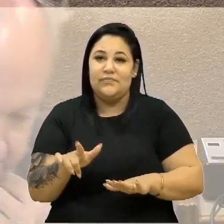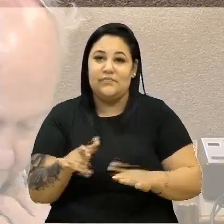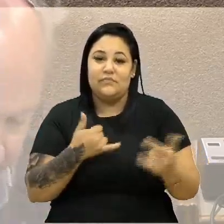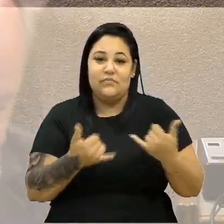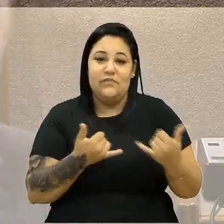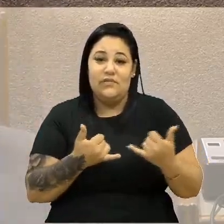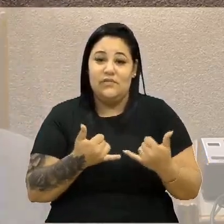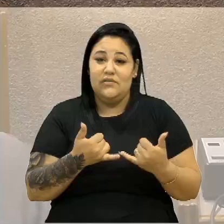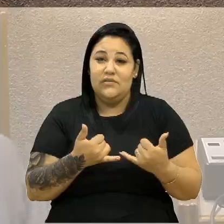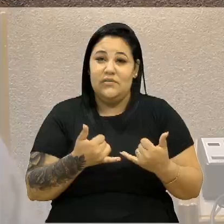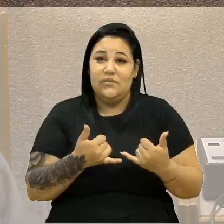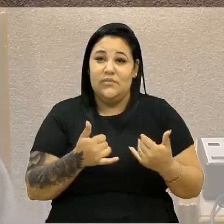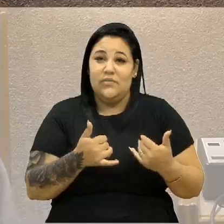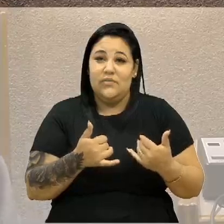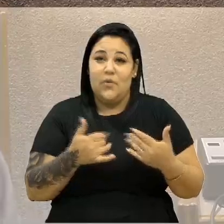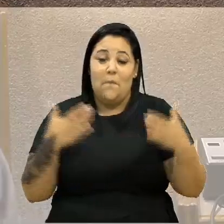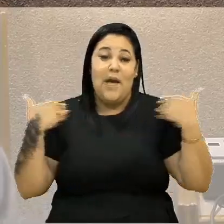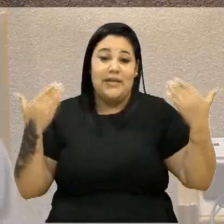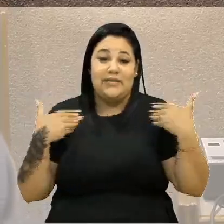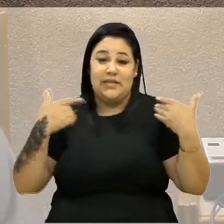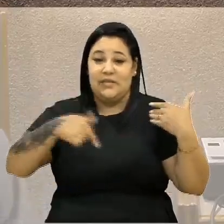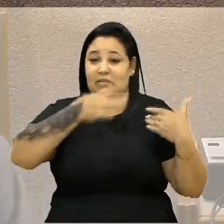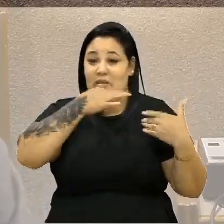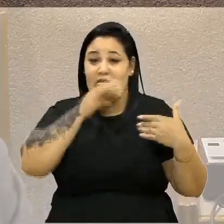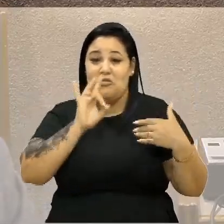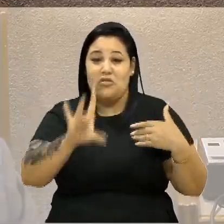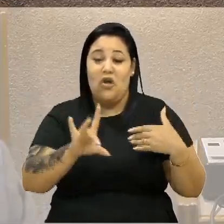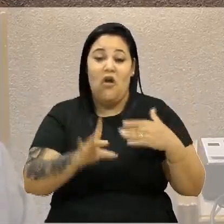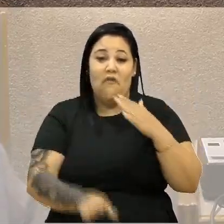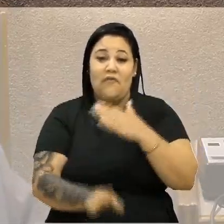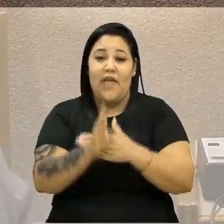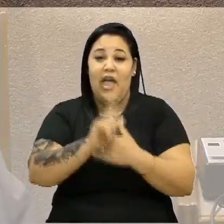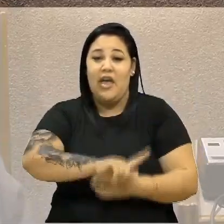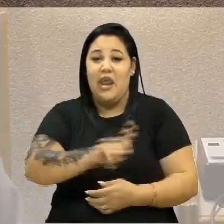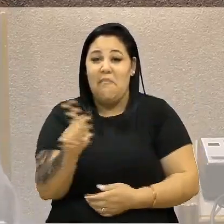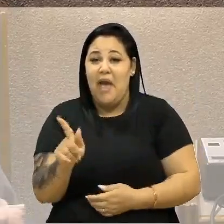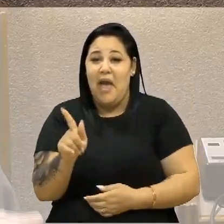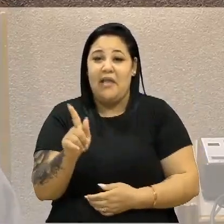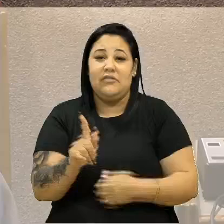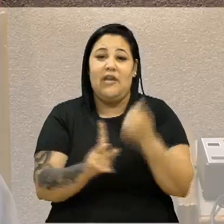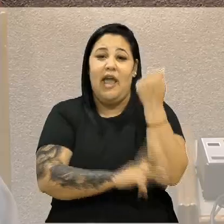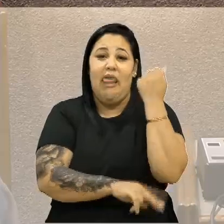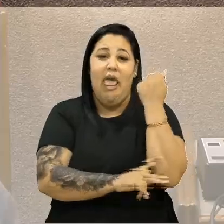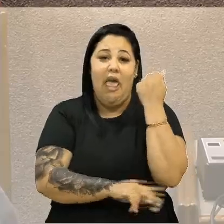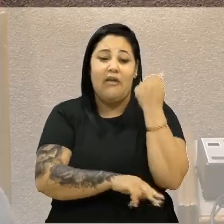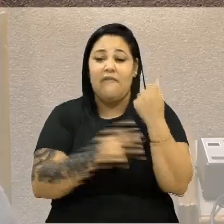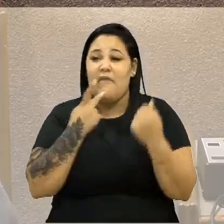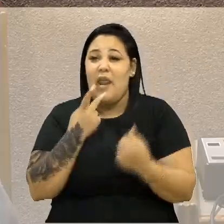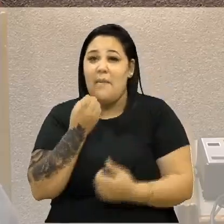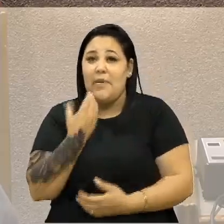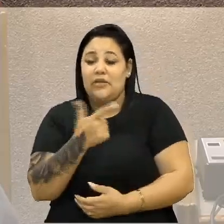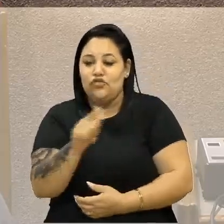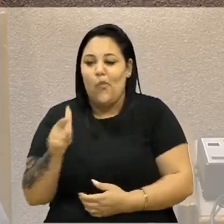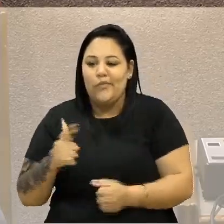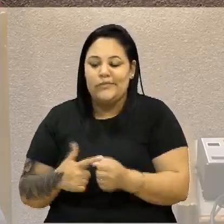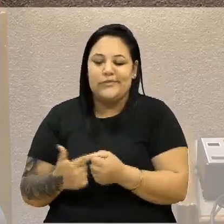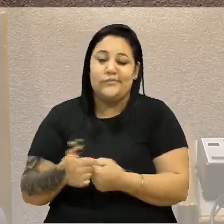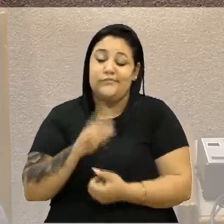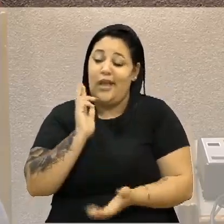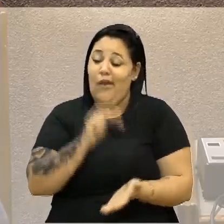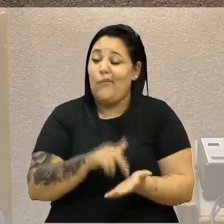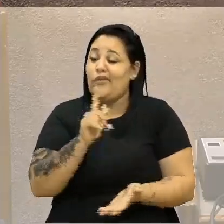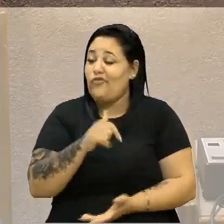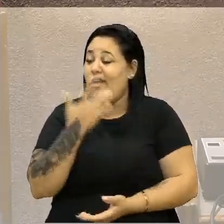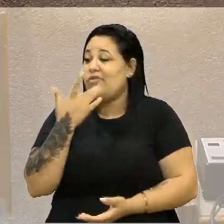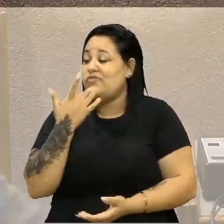do nosso município, a gente só vai a Gramado, só vai a Bento, só vai a Canela, só fala bem de outro município, vai ficar realmente difícil, né?